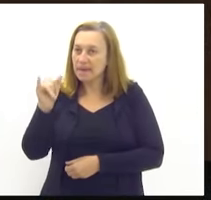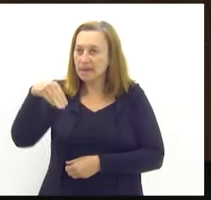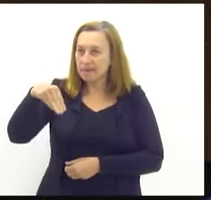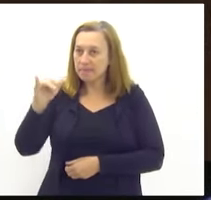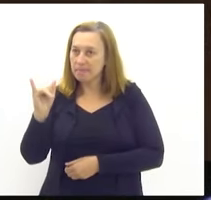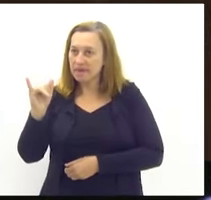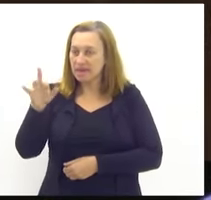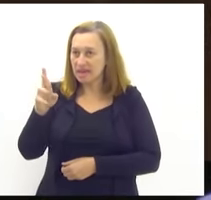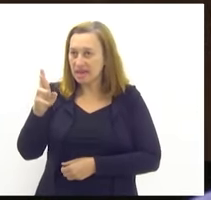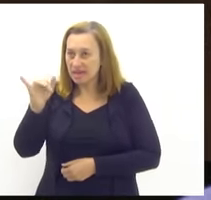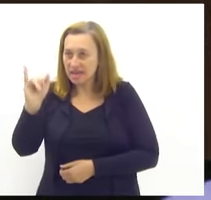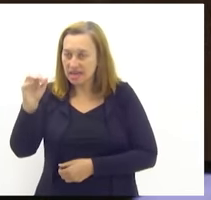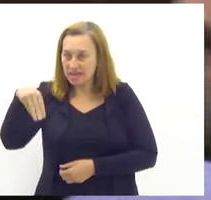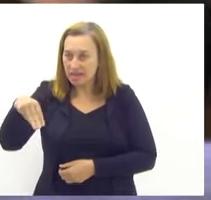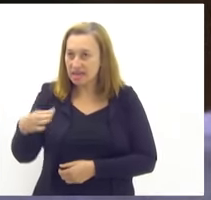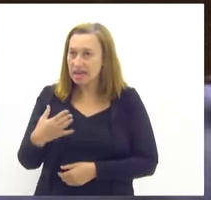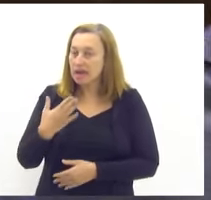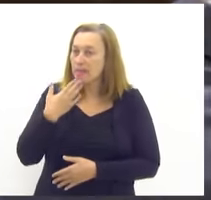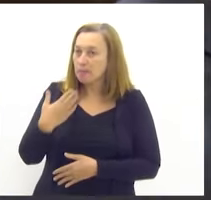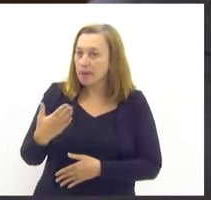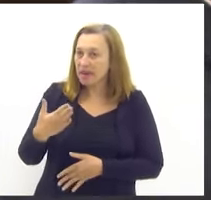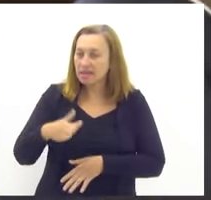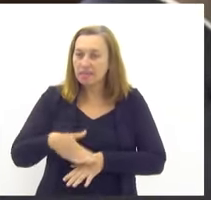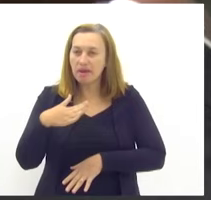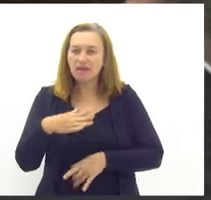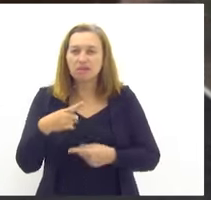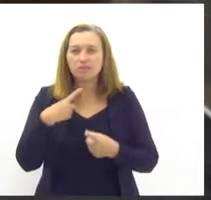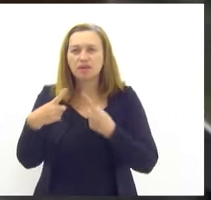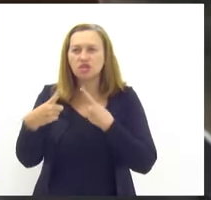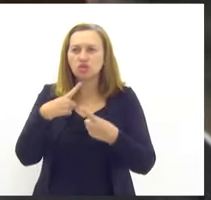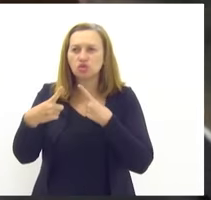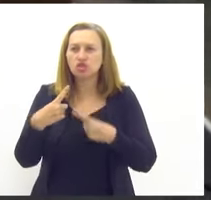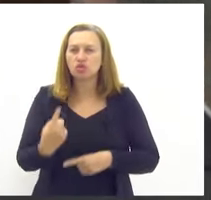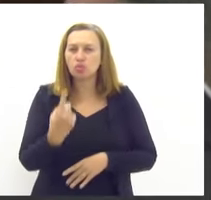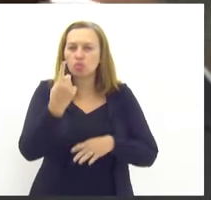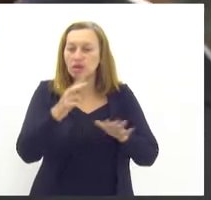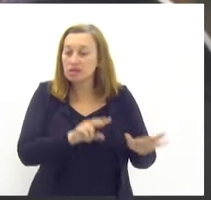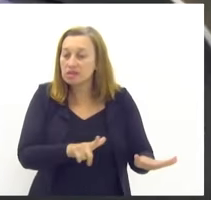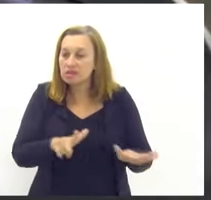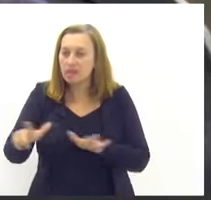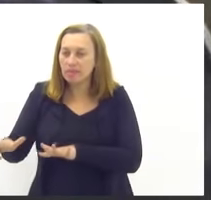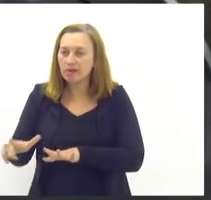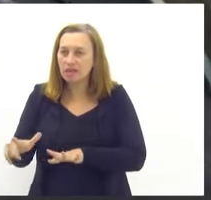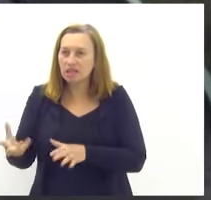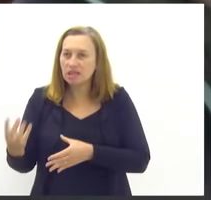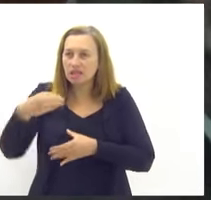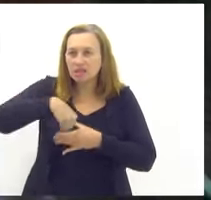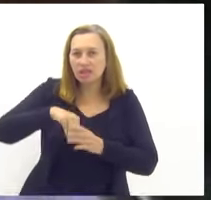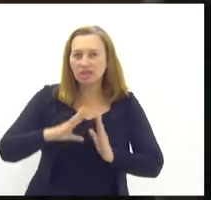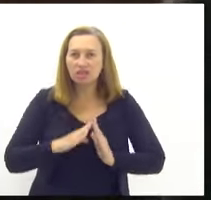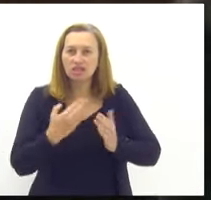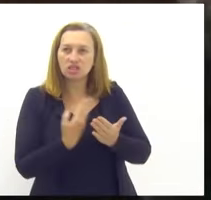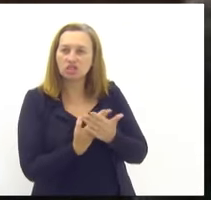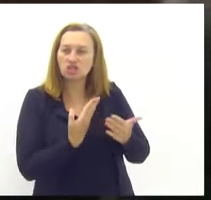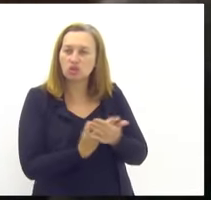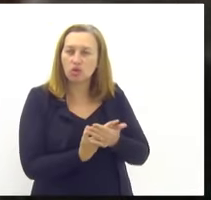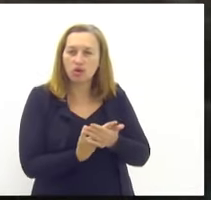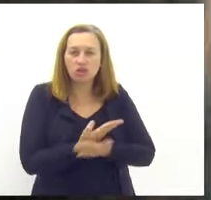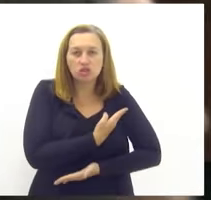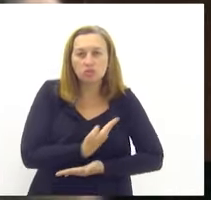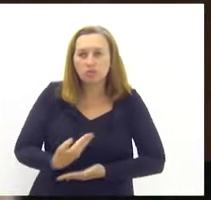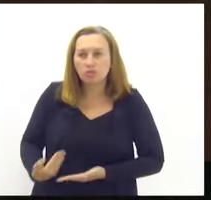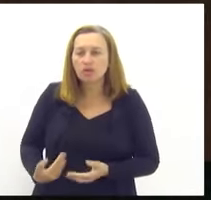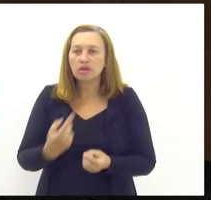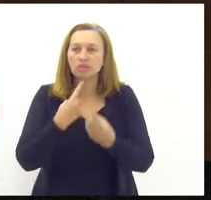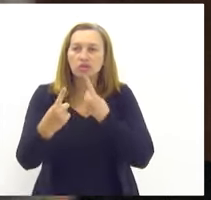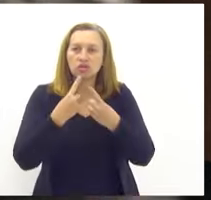pública pede que debatemos mais né que tenhamos uma semana específica dentro das escolas da rede pública para